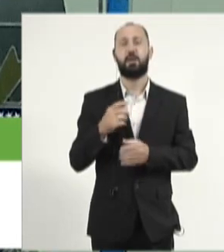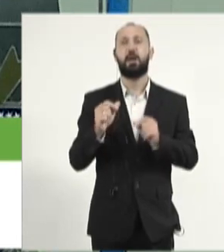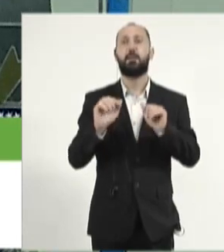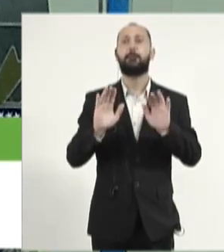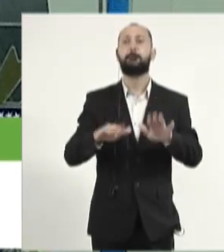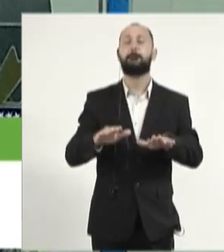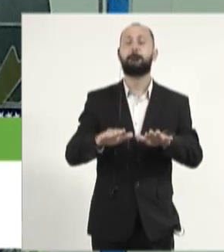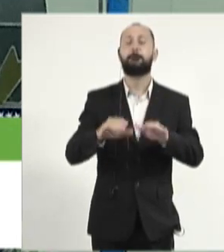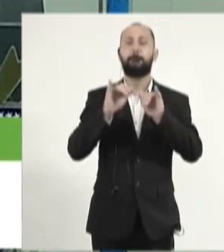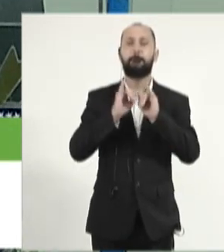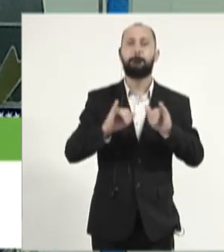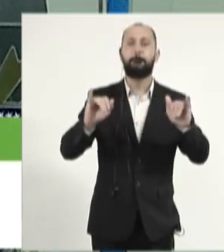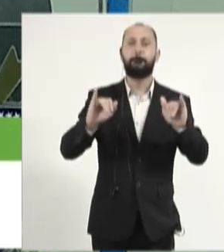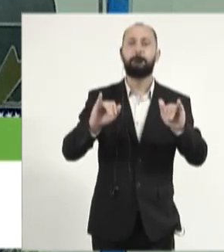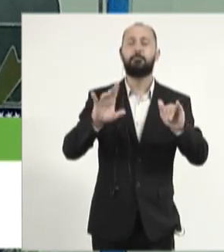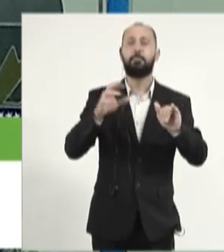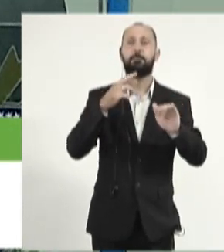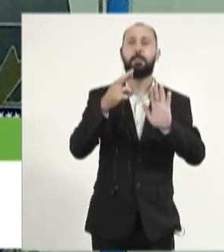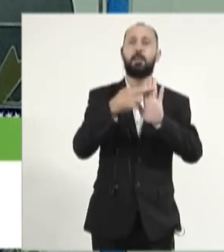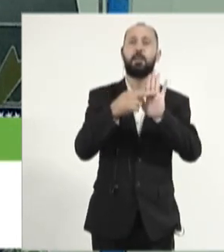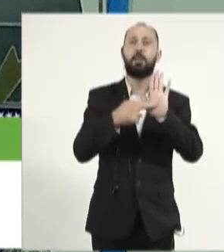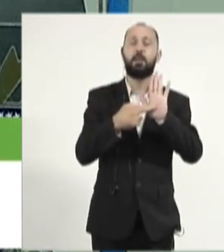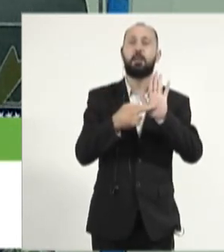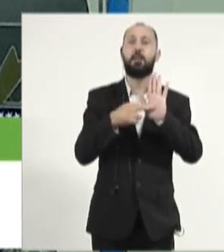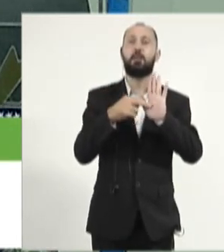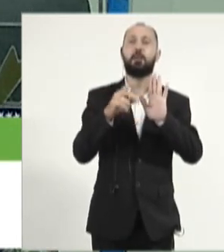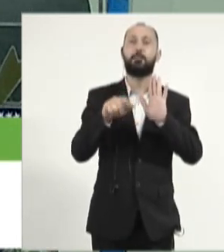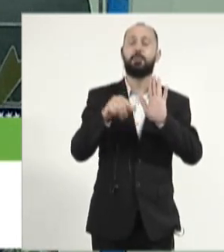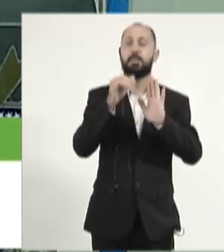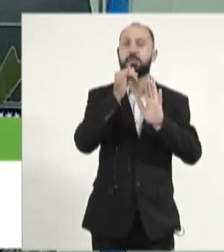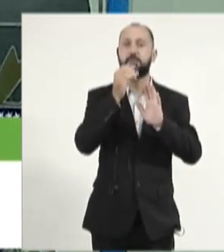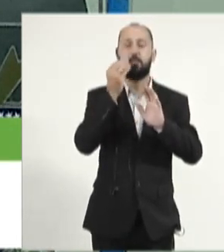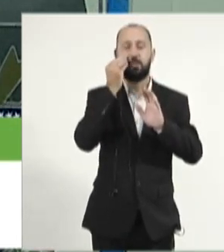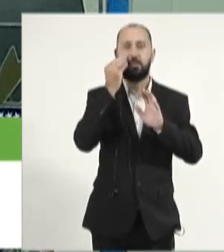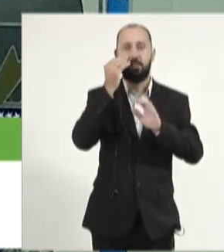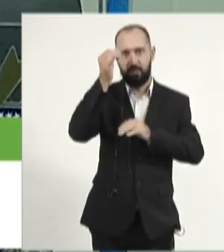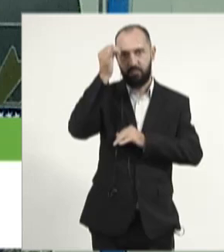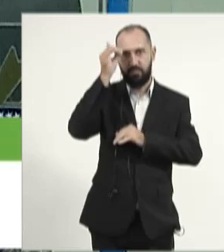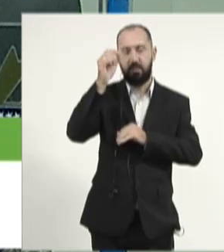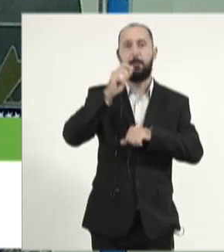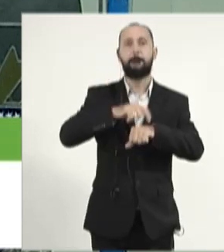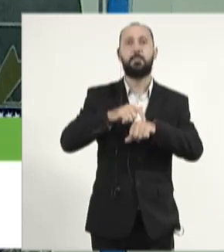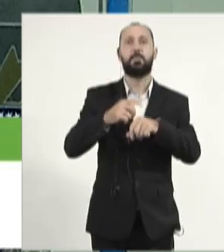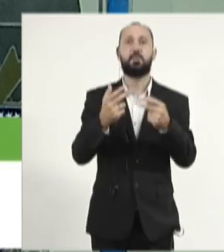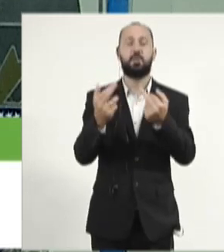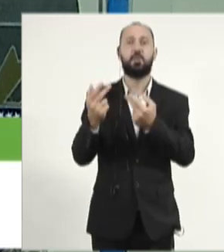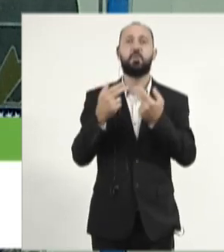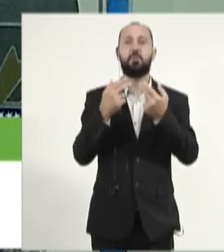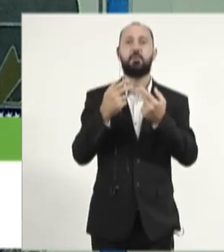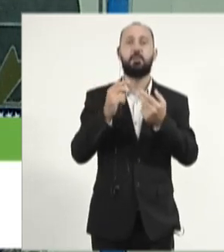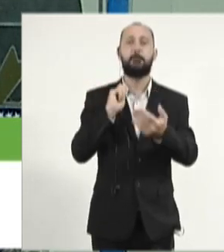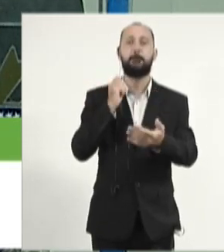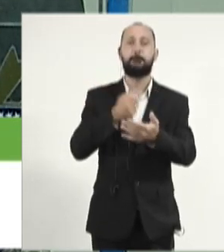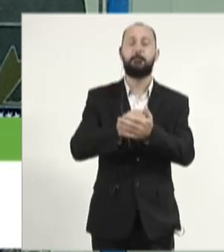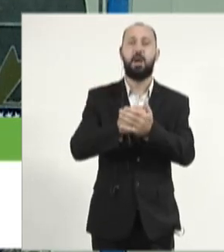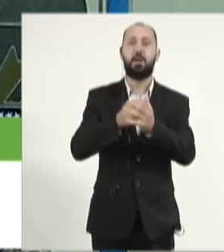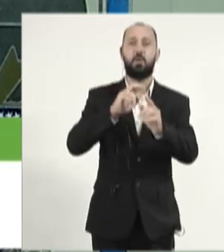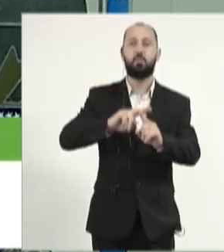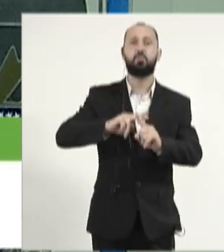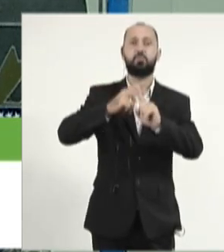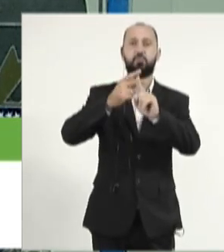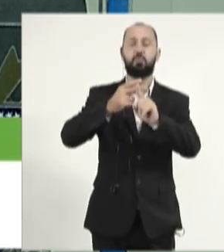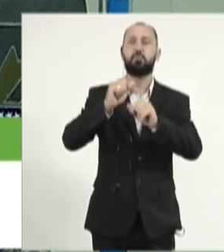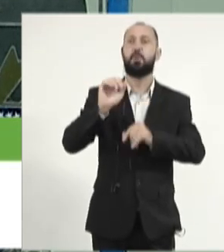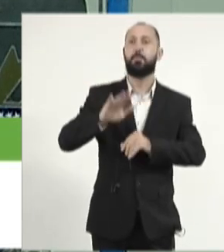estilo Black Friday, né? Ele quer criar regras justamente para tentar evitar situações como essa do pagamento do dobro